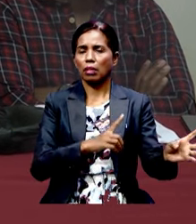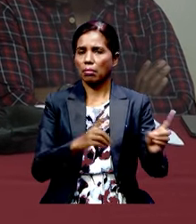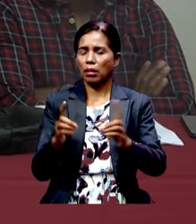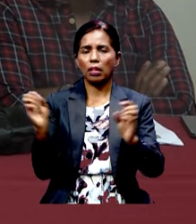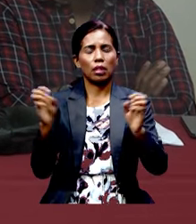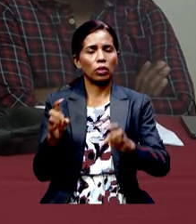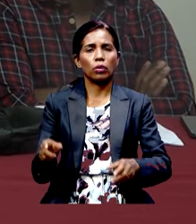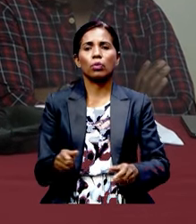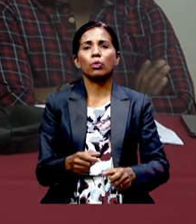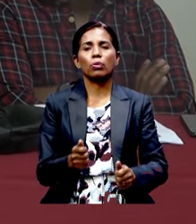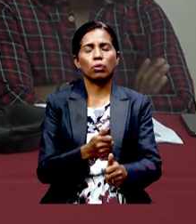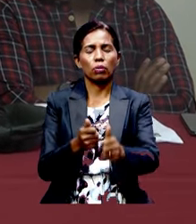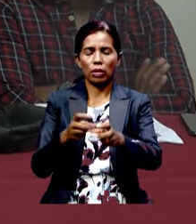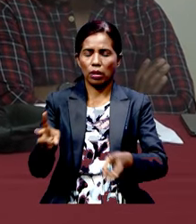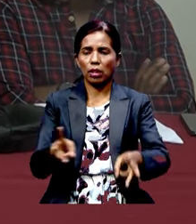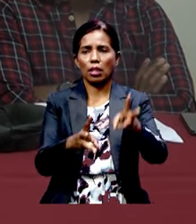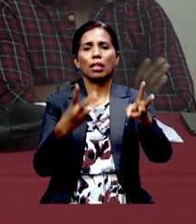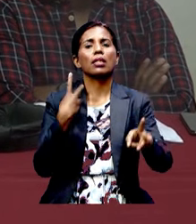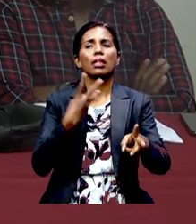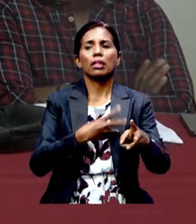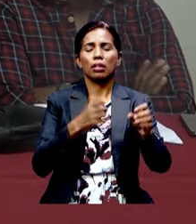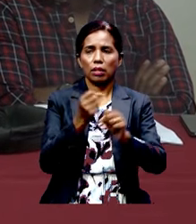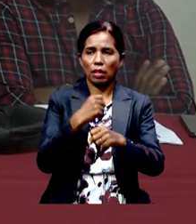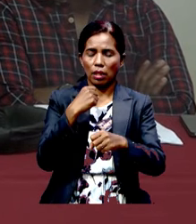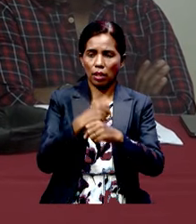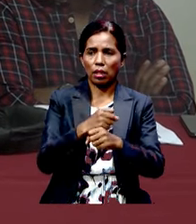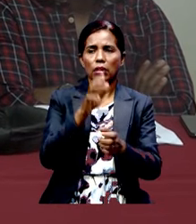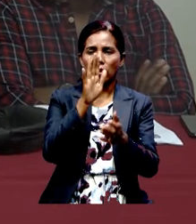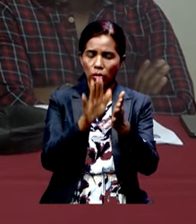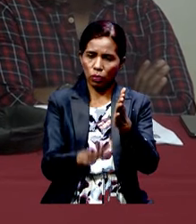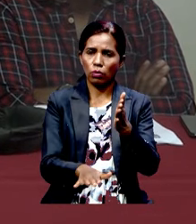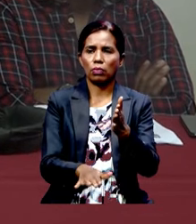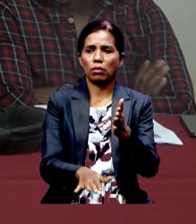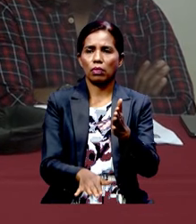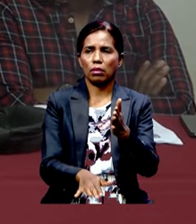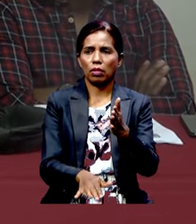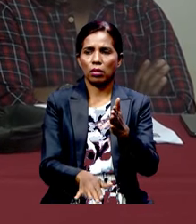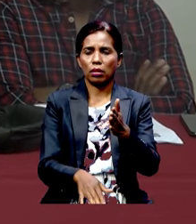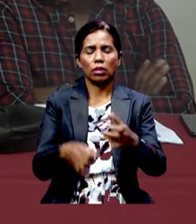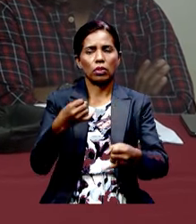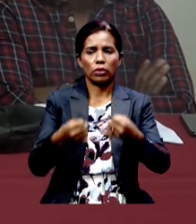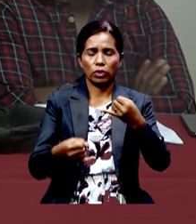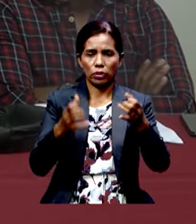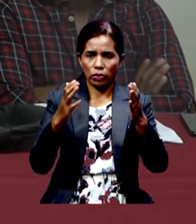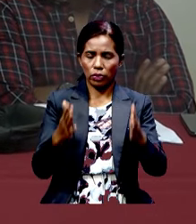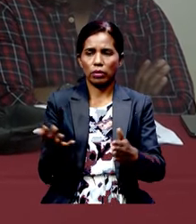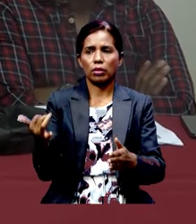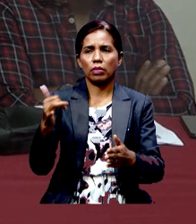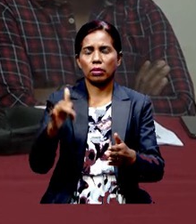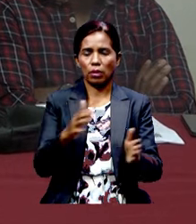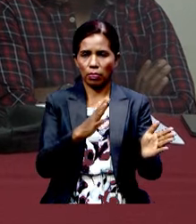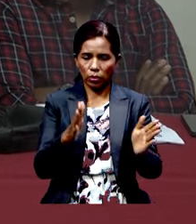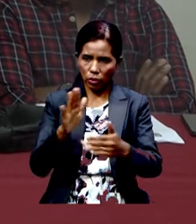niralang significa kata ne ita mos halo tena mihis ka minimiza tena judiciario ninia a proseso